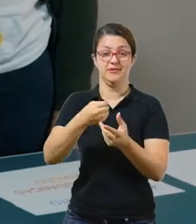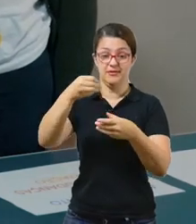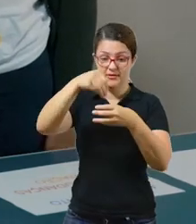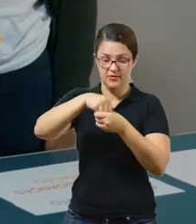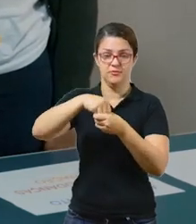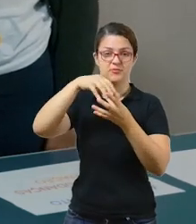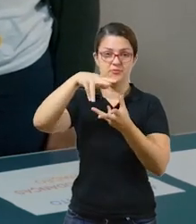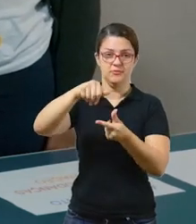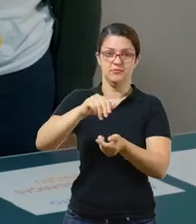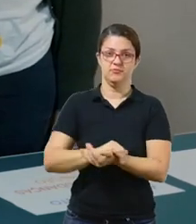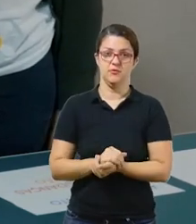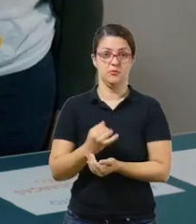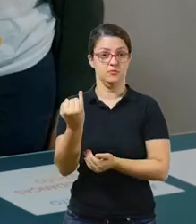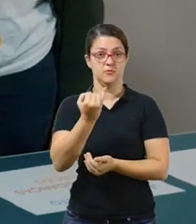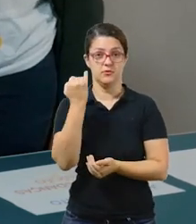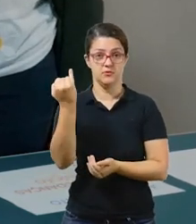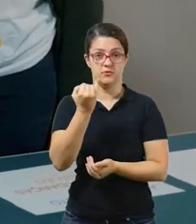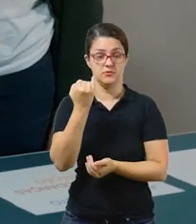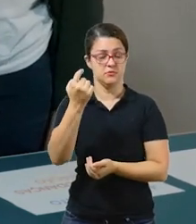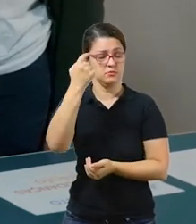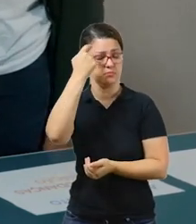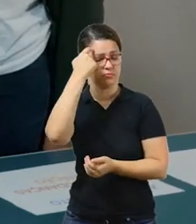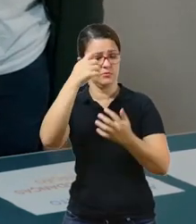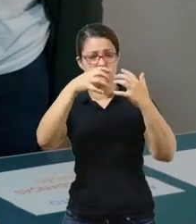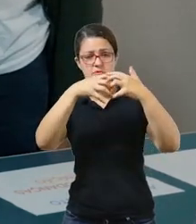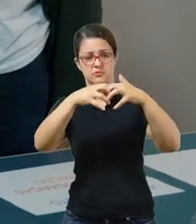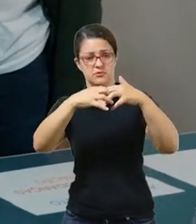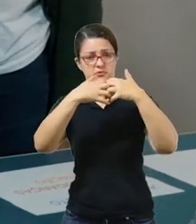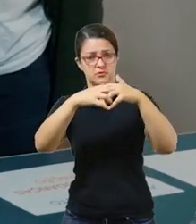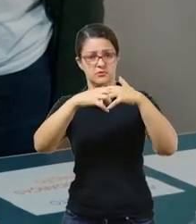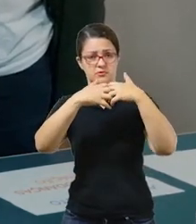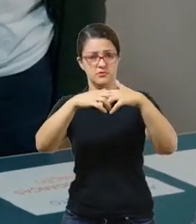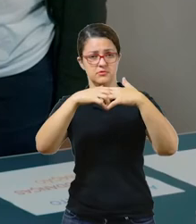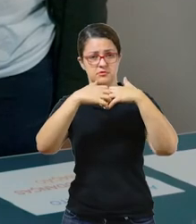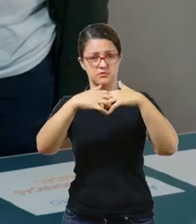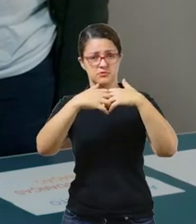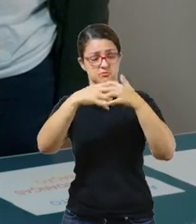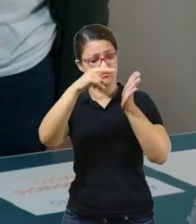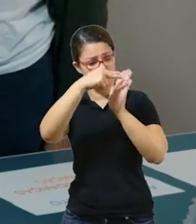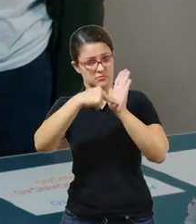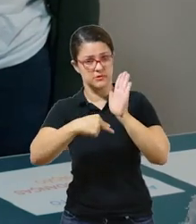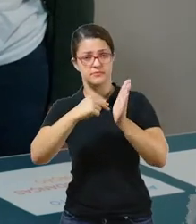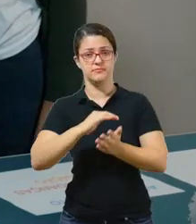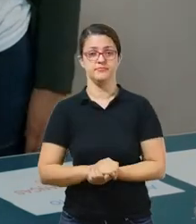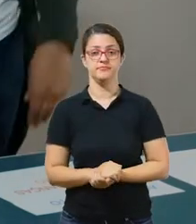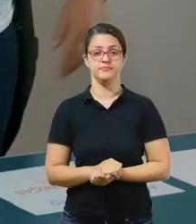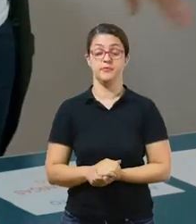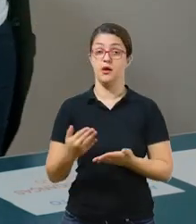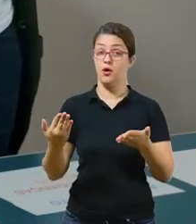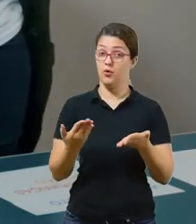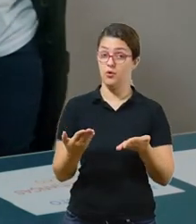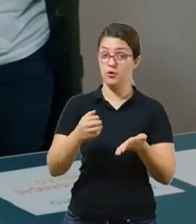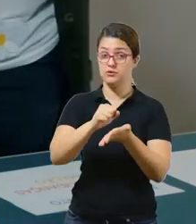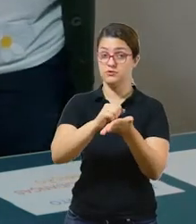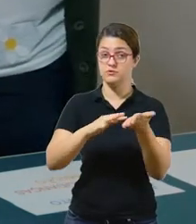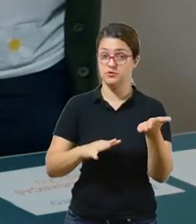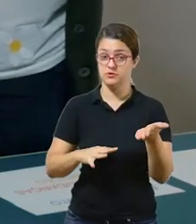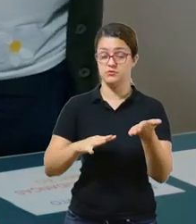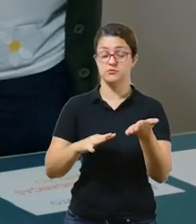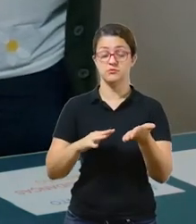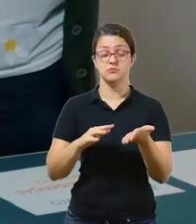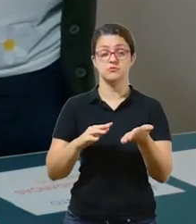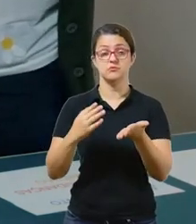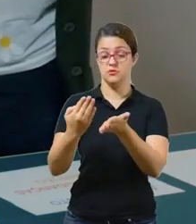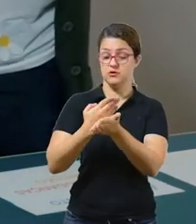e refletir sobre ele, né? Bom, agora você vai ter uma tarefa que você vai fazer no